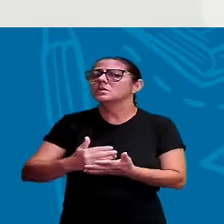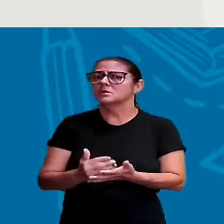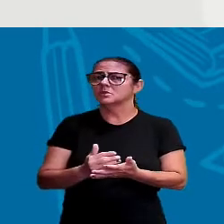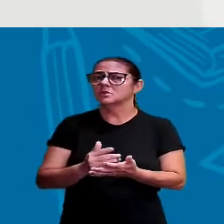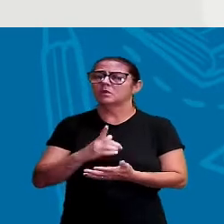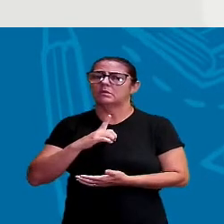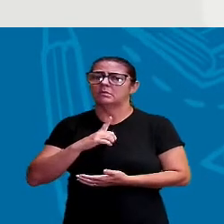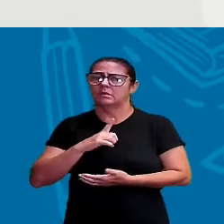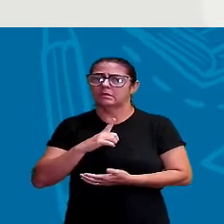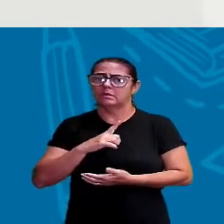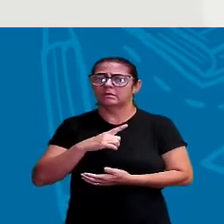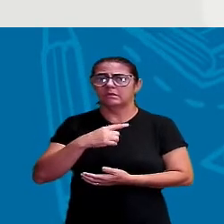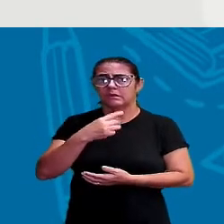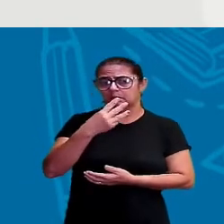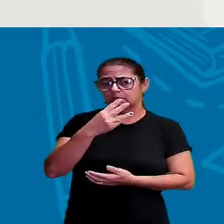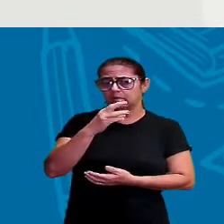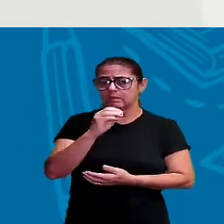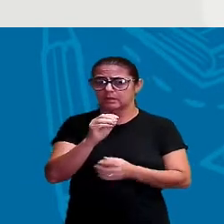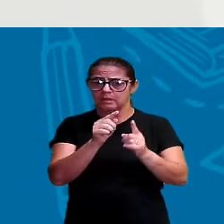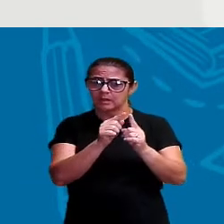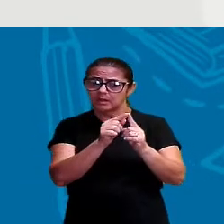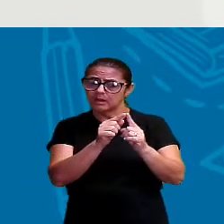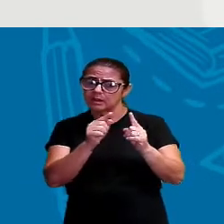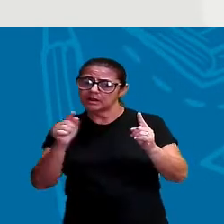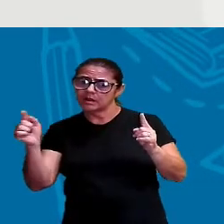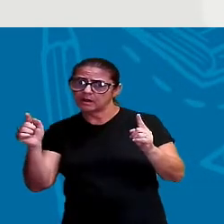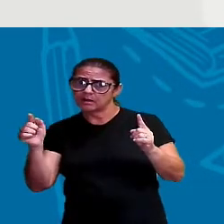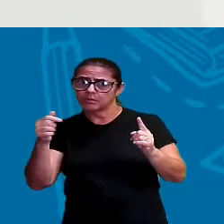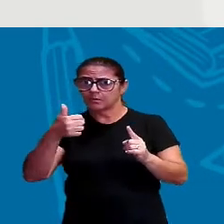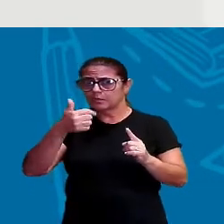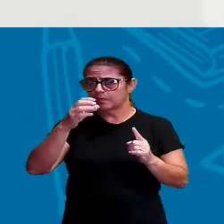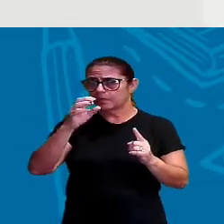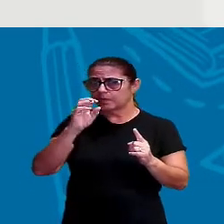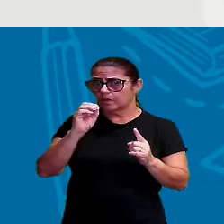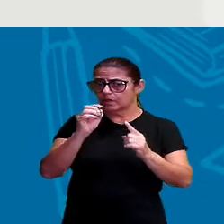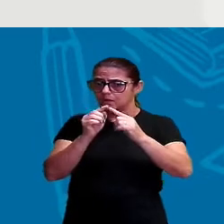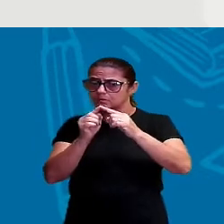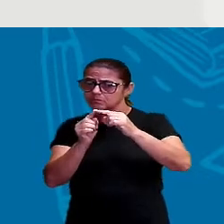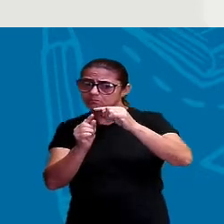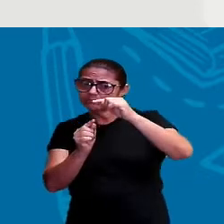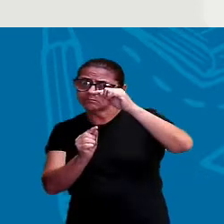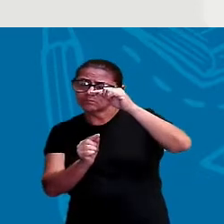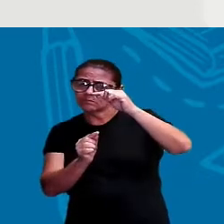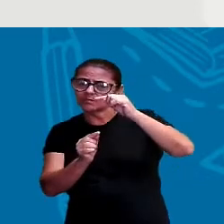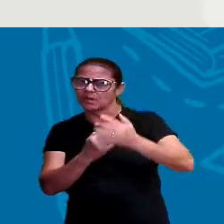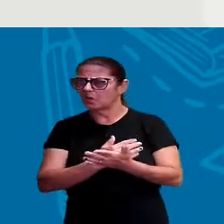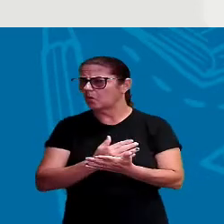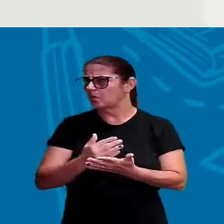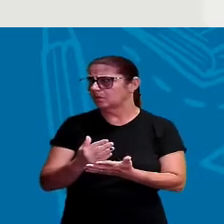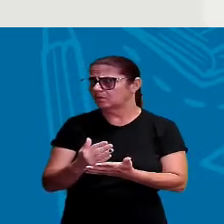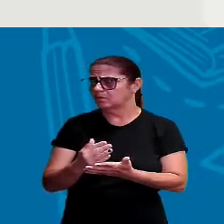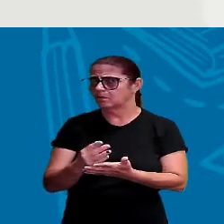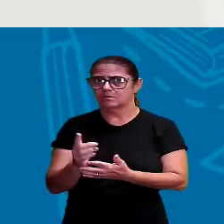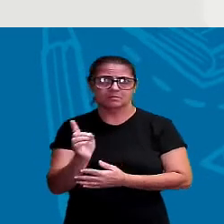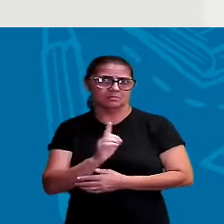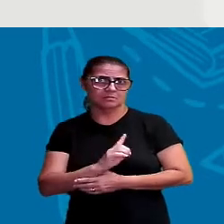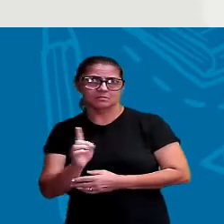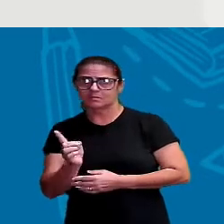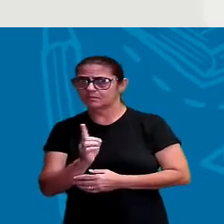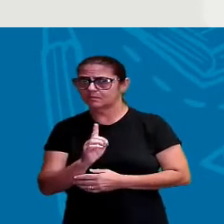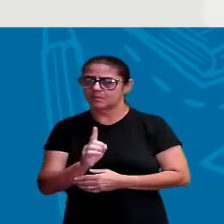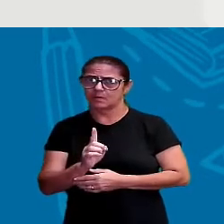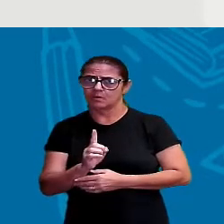padrão aí de largura para ter uma formação. Agora, continuou? Não. Agora